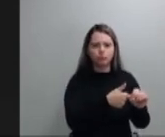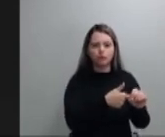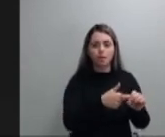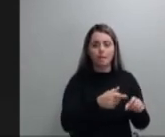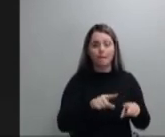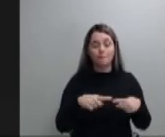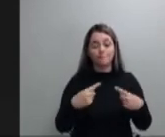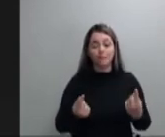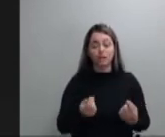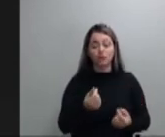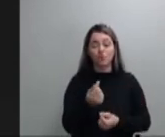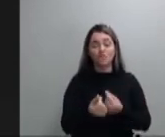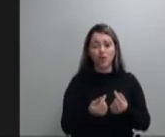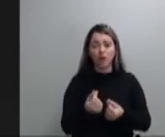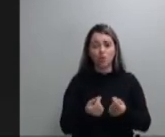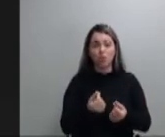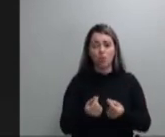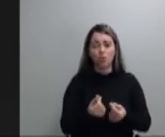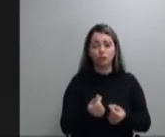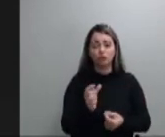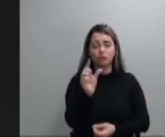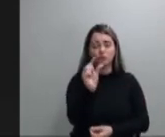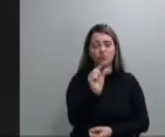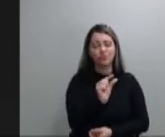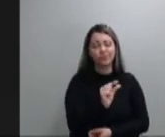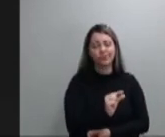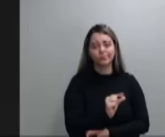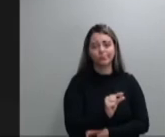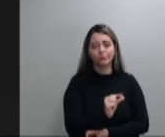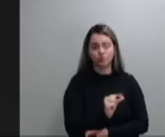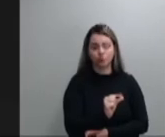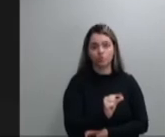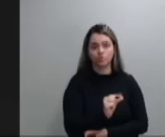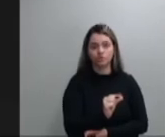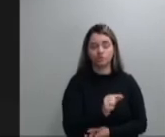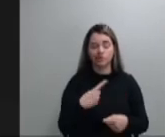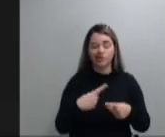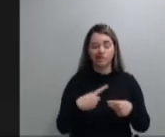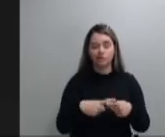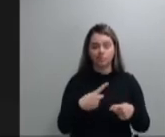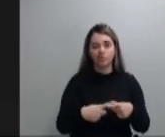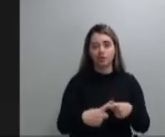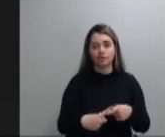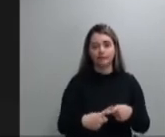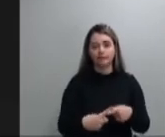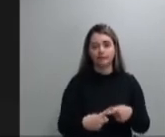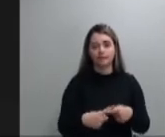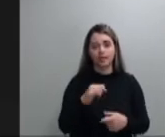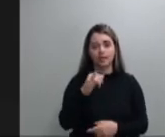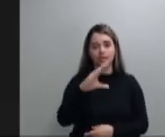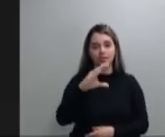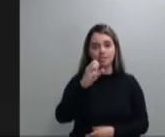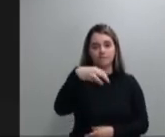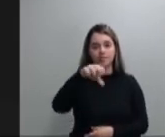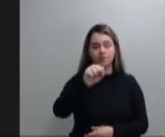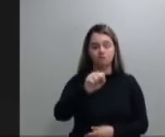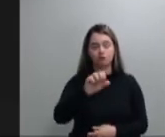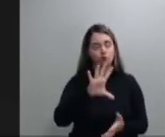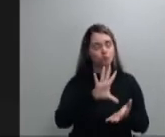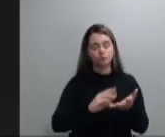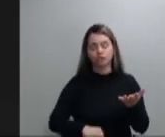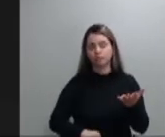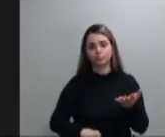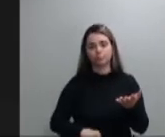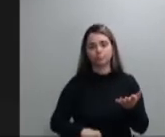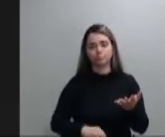essa a meu ver é uma questão que não foi apreciada pelo Tribunal Rio de Janeiro ministro Quimbra com a devida ordem da excelência eu voto